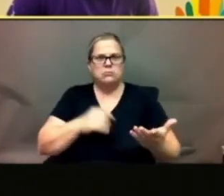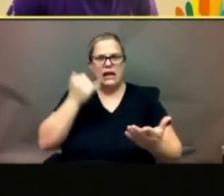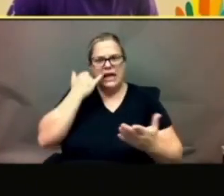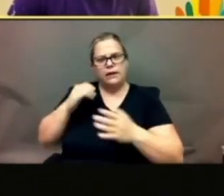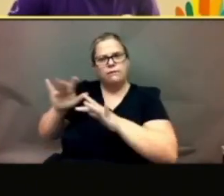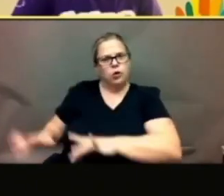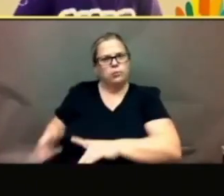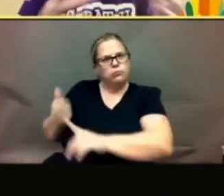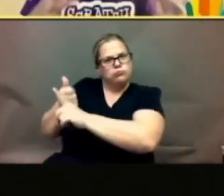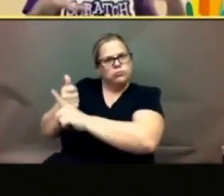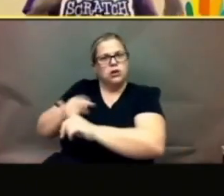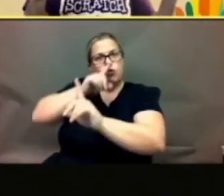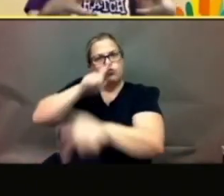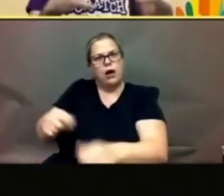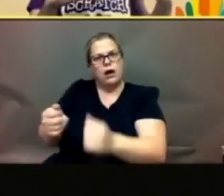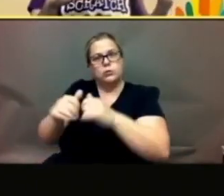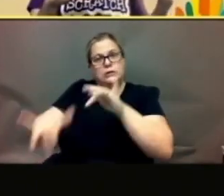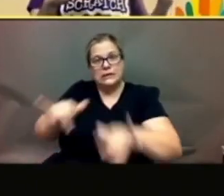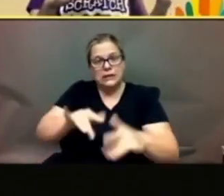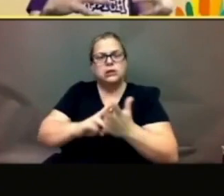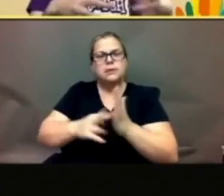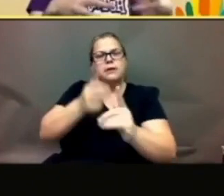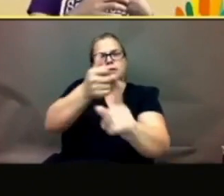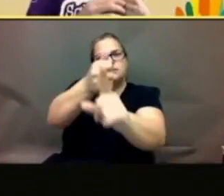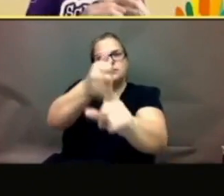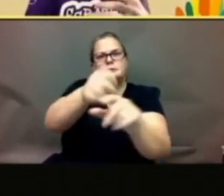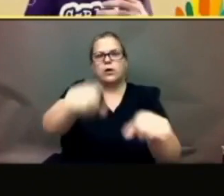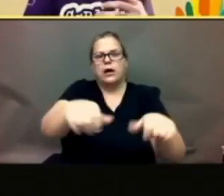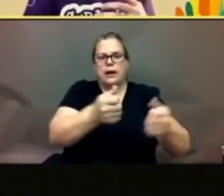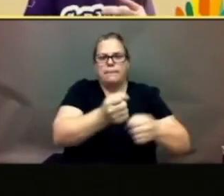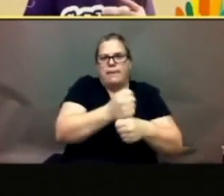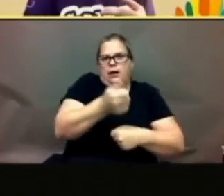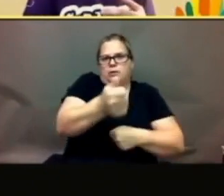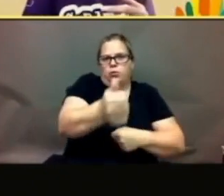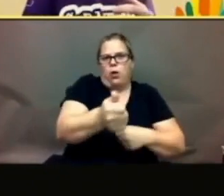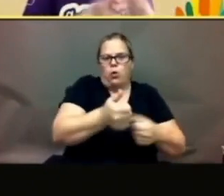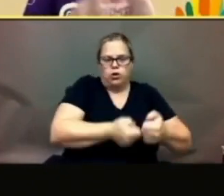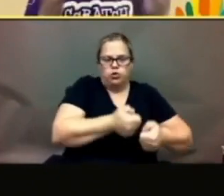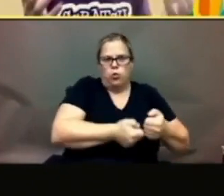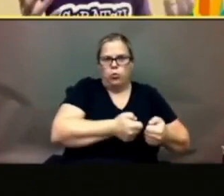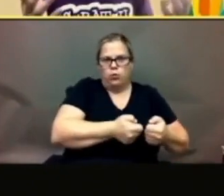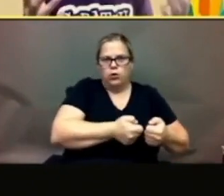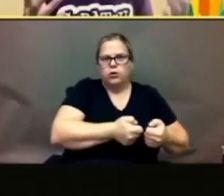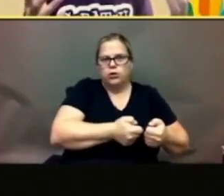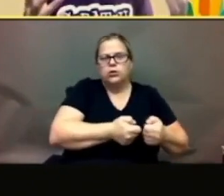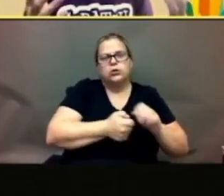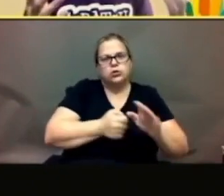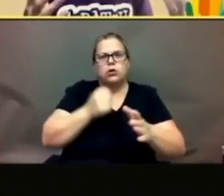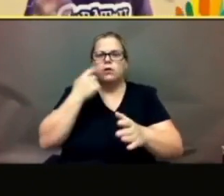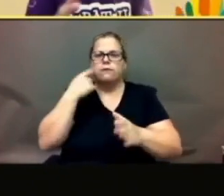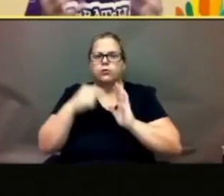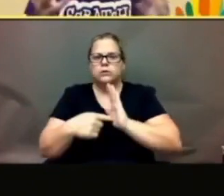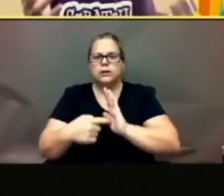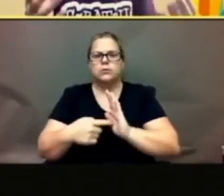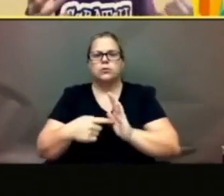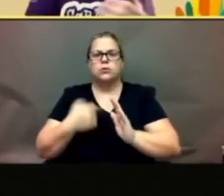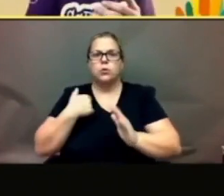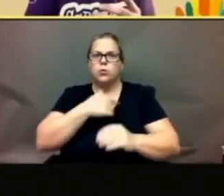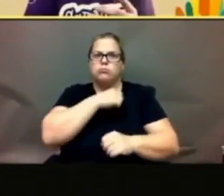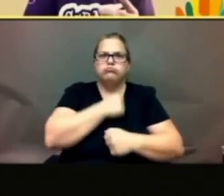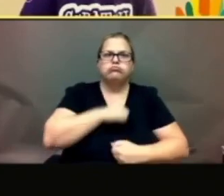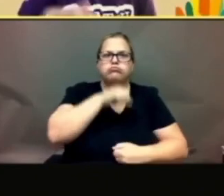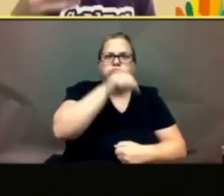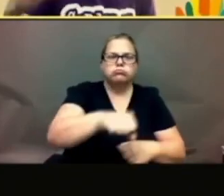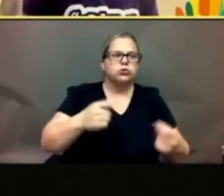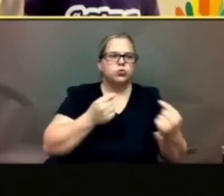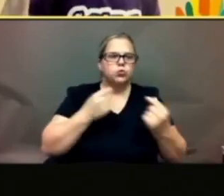teclado. Porque tudo no computador reage às teclas. Então, nós queremos criar um controller